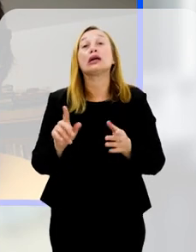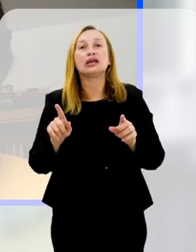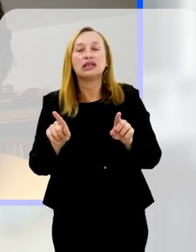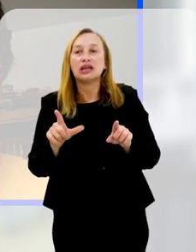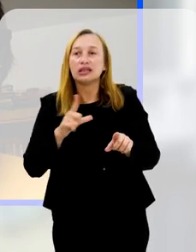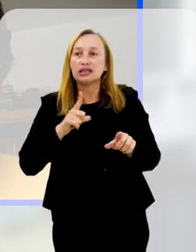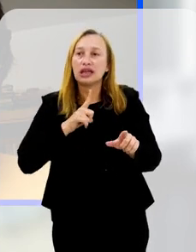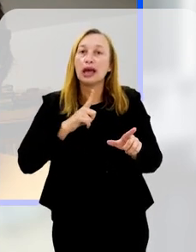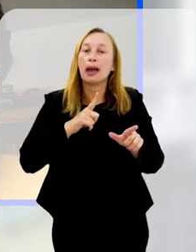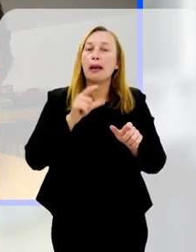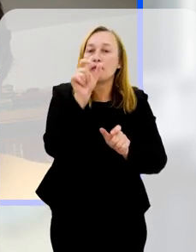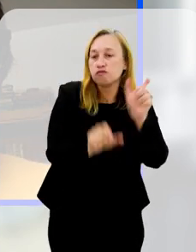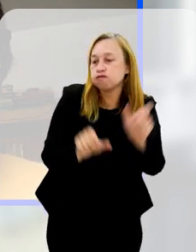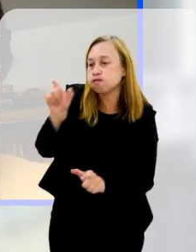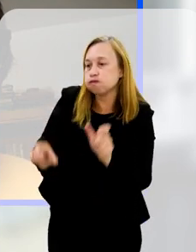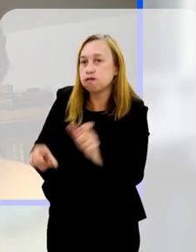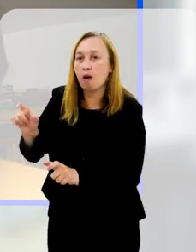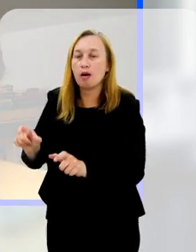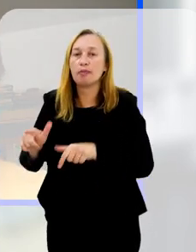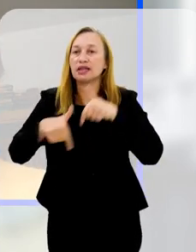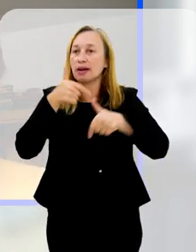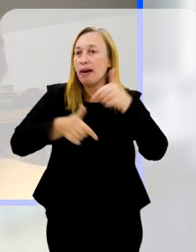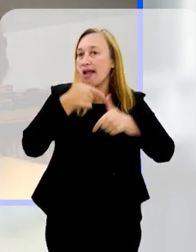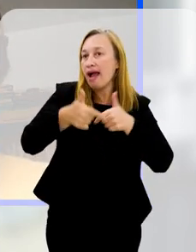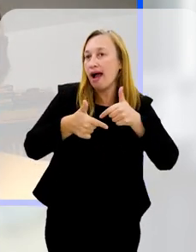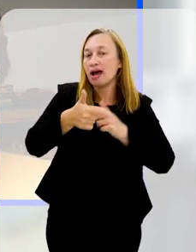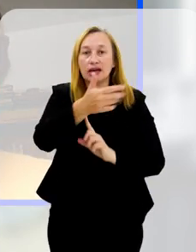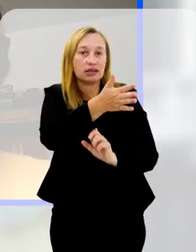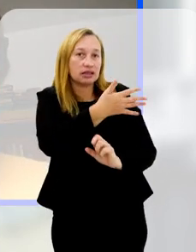recurso humano, tecnologia,